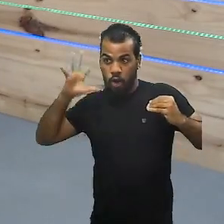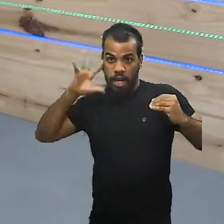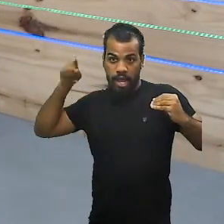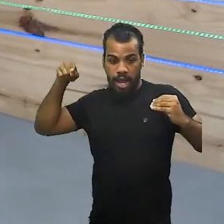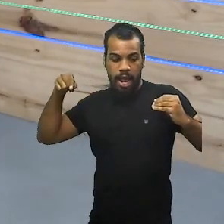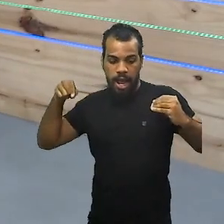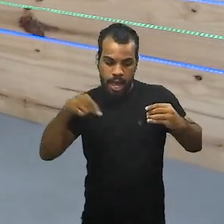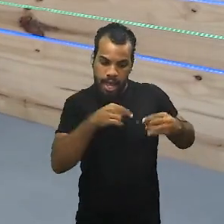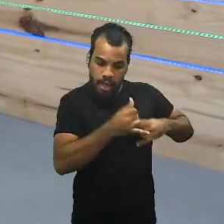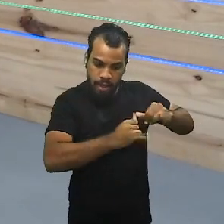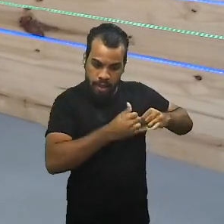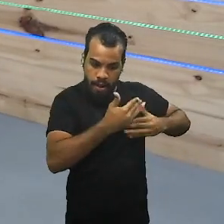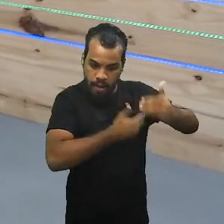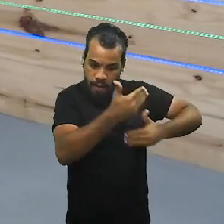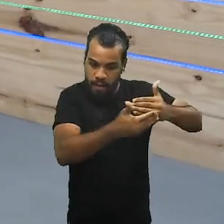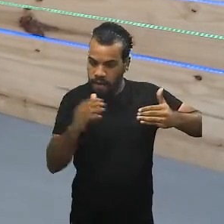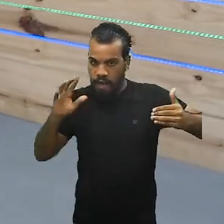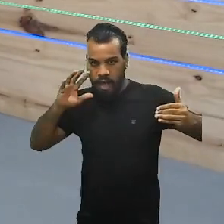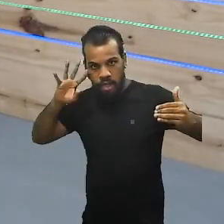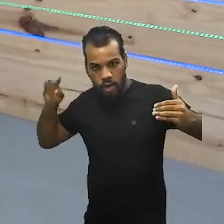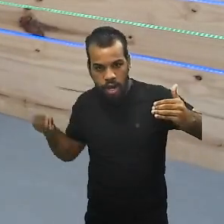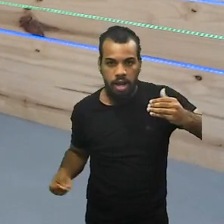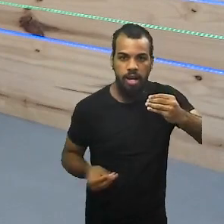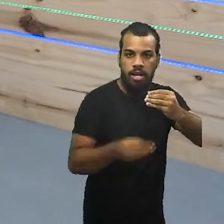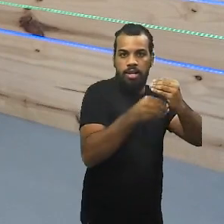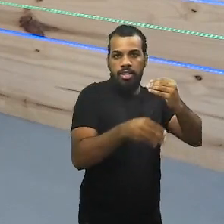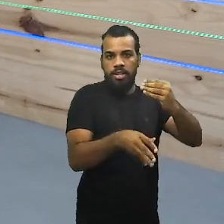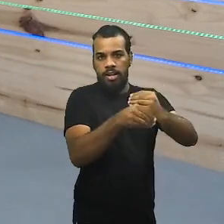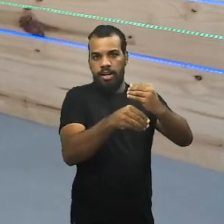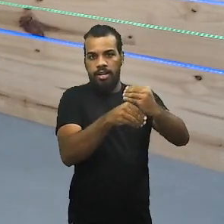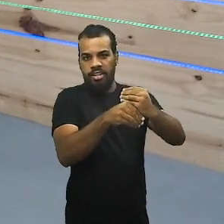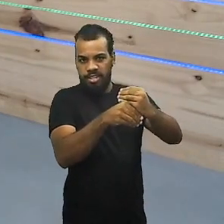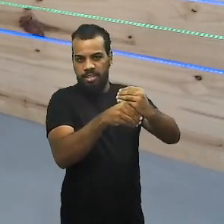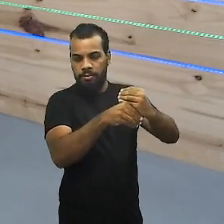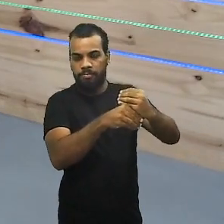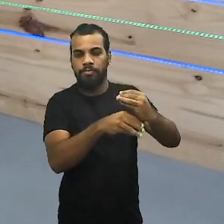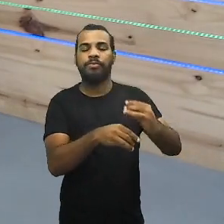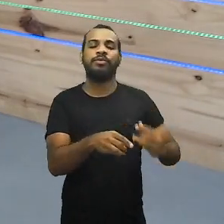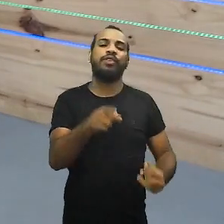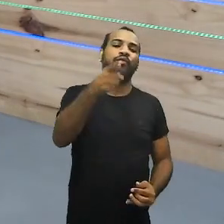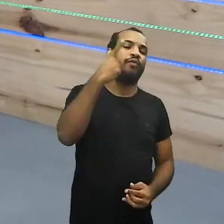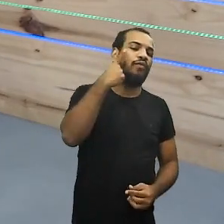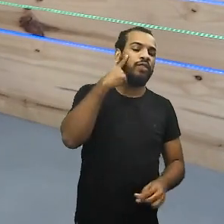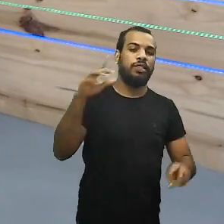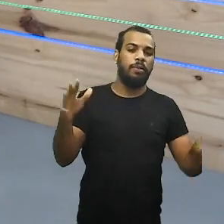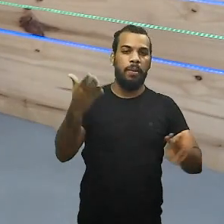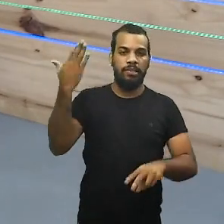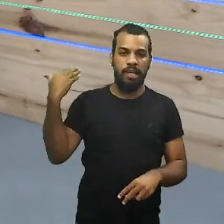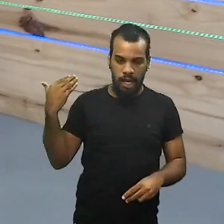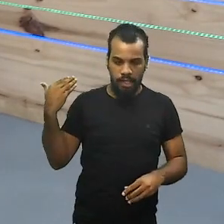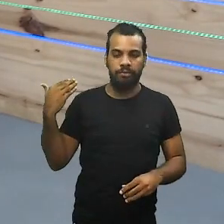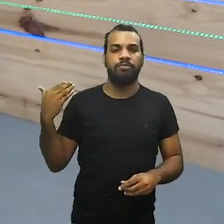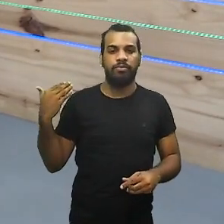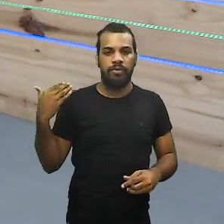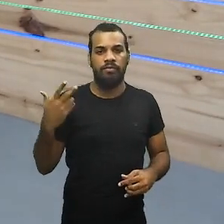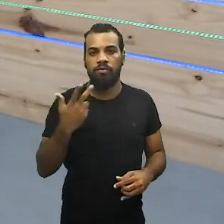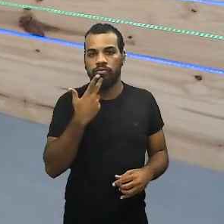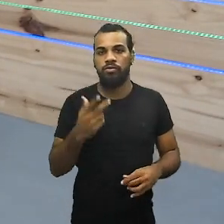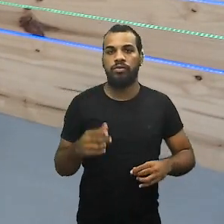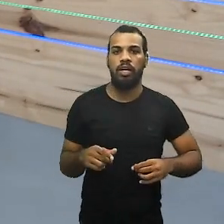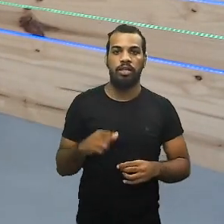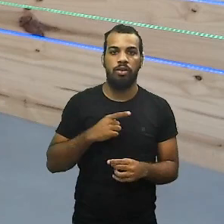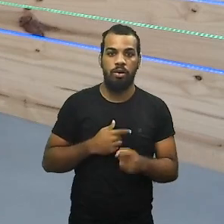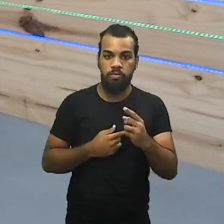evolução química e essa teoria vai complementar ela. Beleza? Então, quando vocês viram na semana passada aquele finalzinho que mostra,